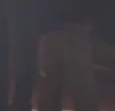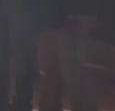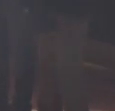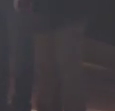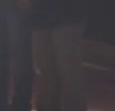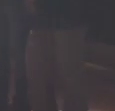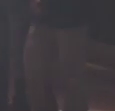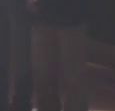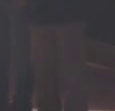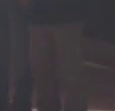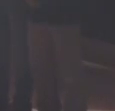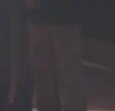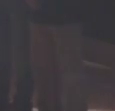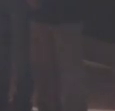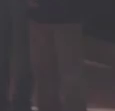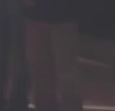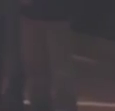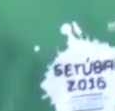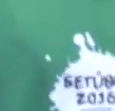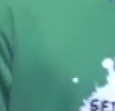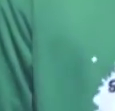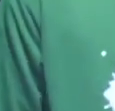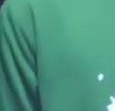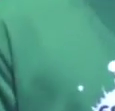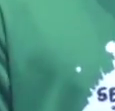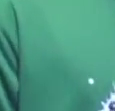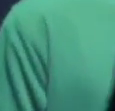E também no futebol, Márcio Narciso.